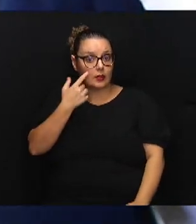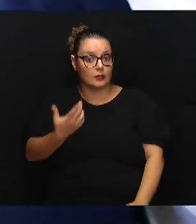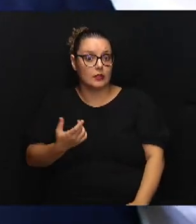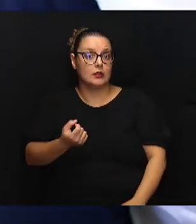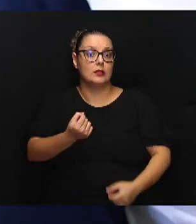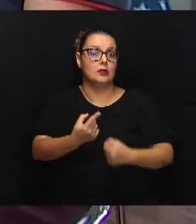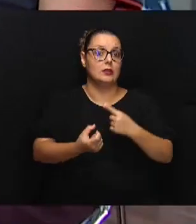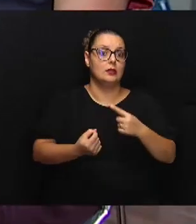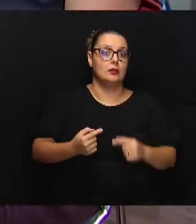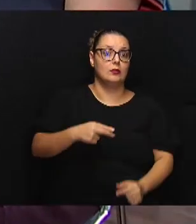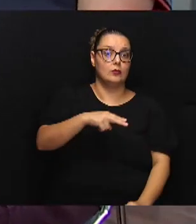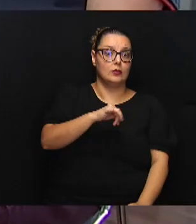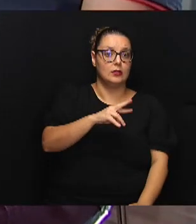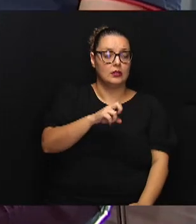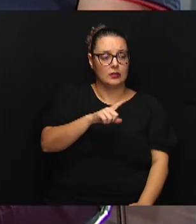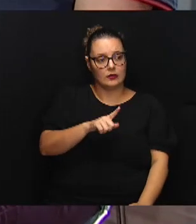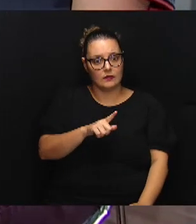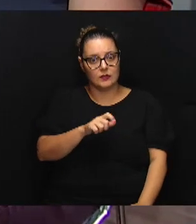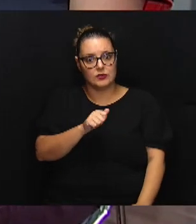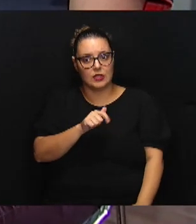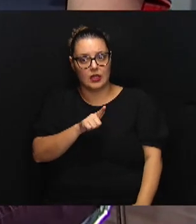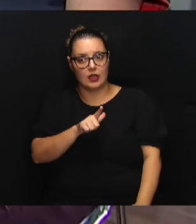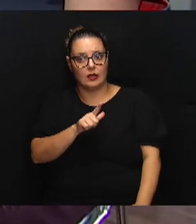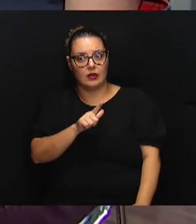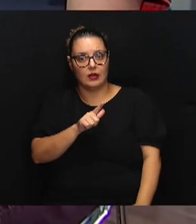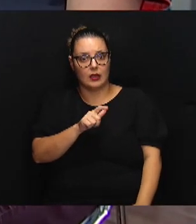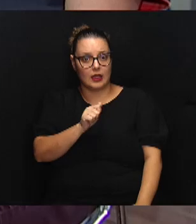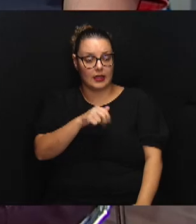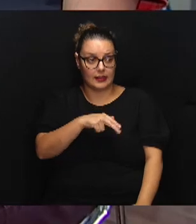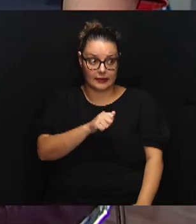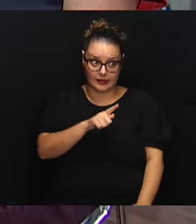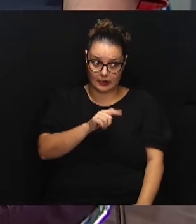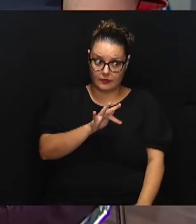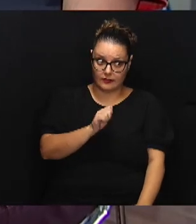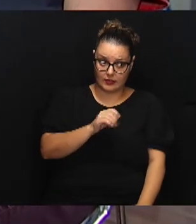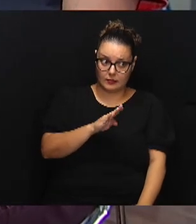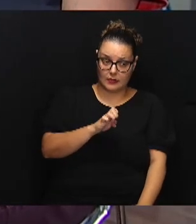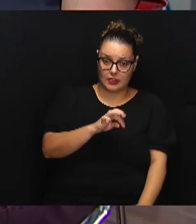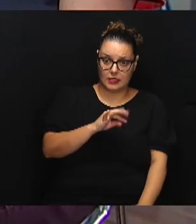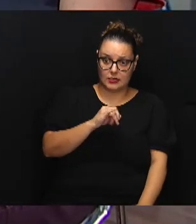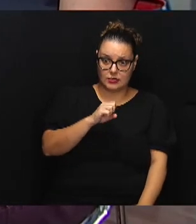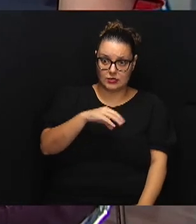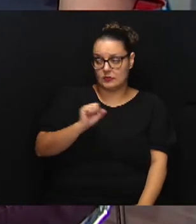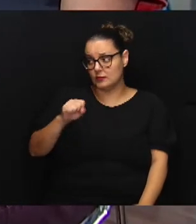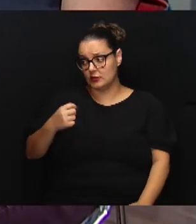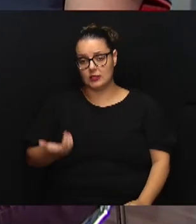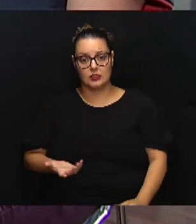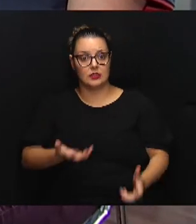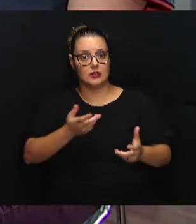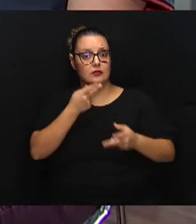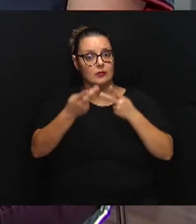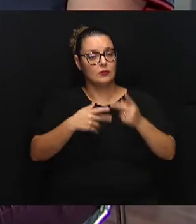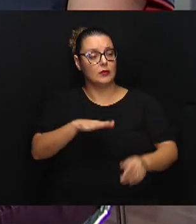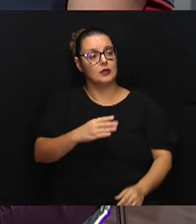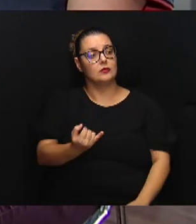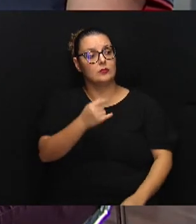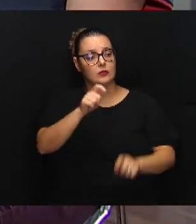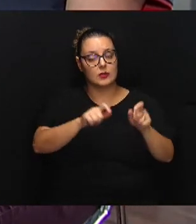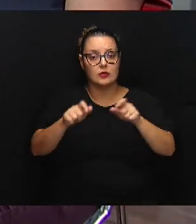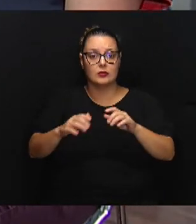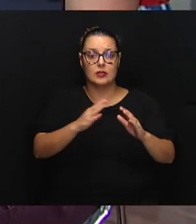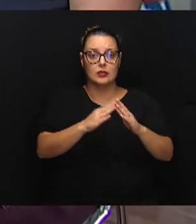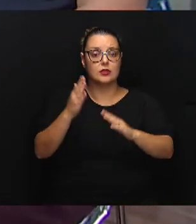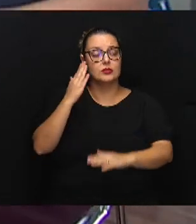alguns níveis de analfabetismo, né, Maicon? Sim. Gostaria que você falasse sobre os mais importantes aí para o pessoal que está em casa